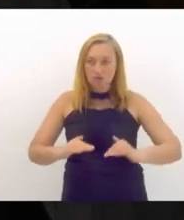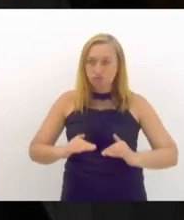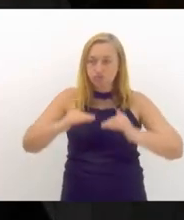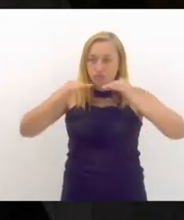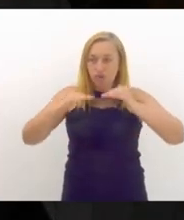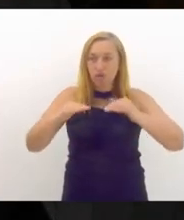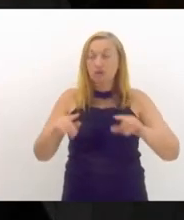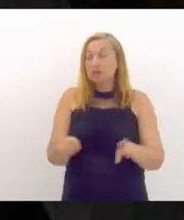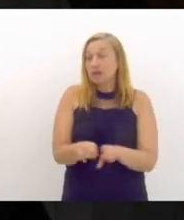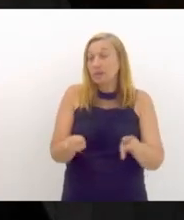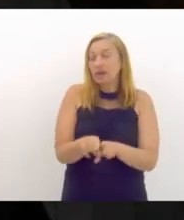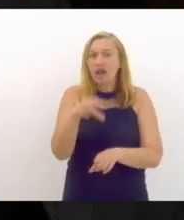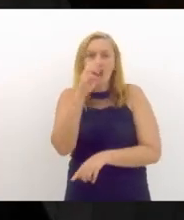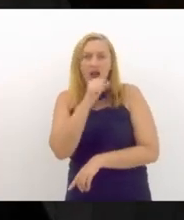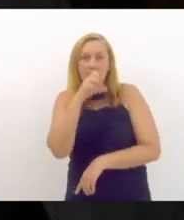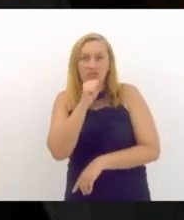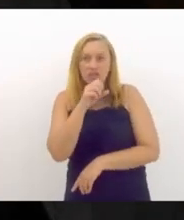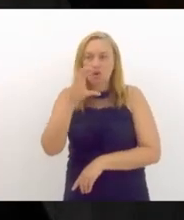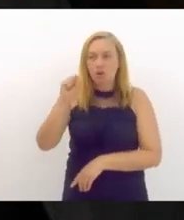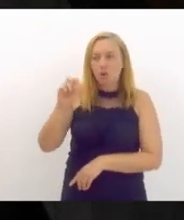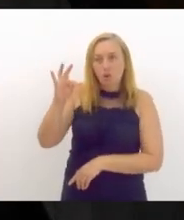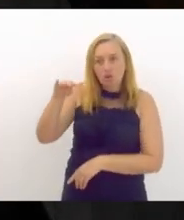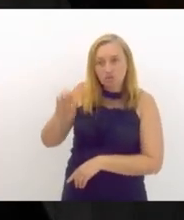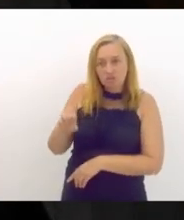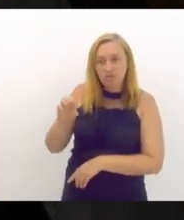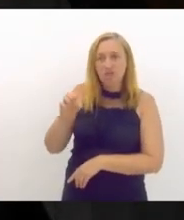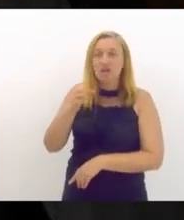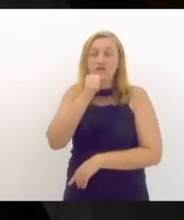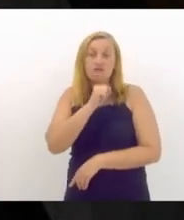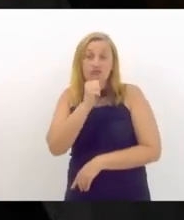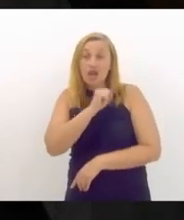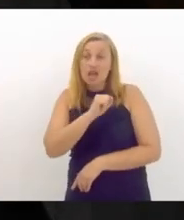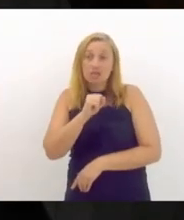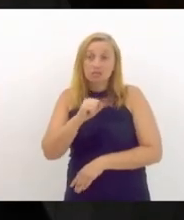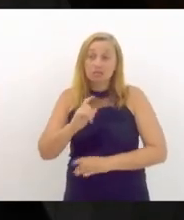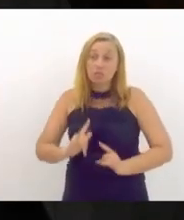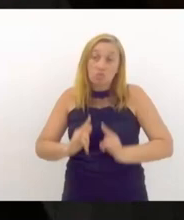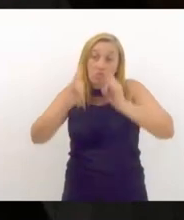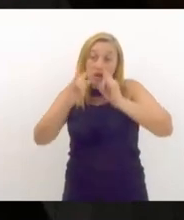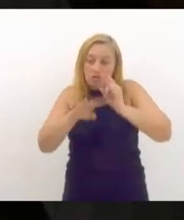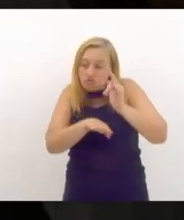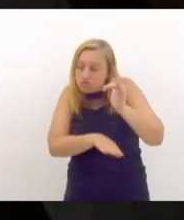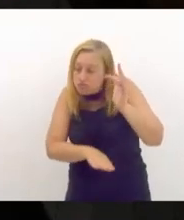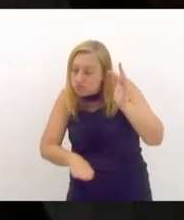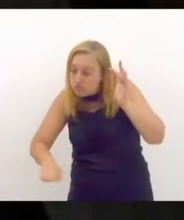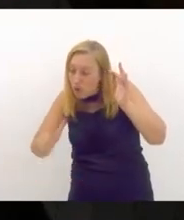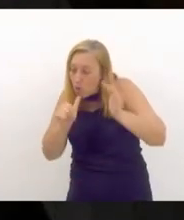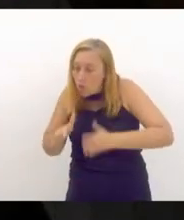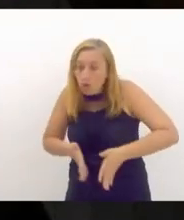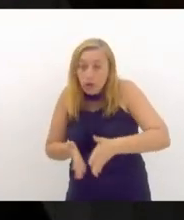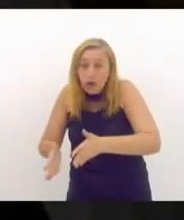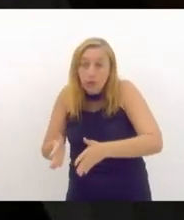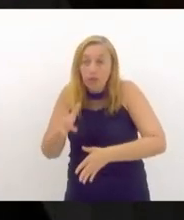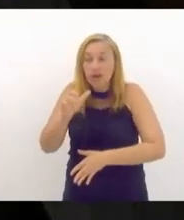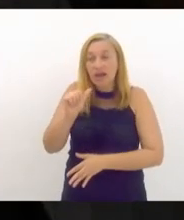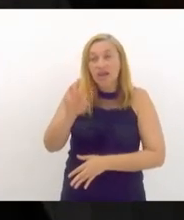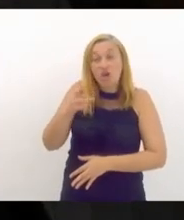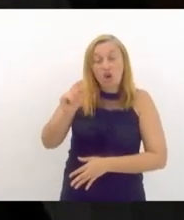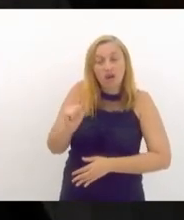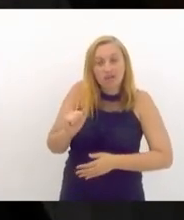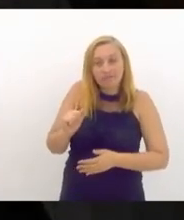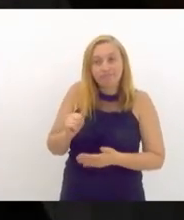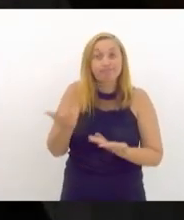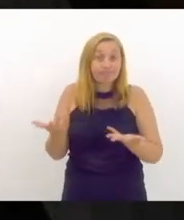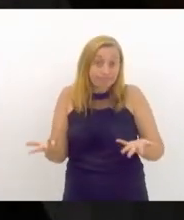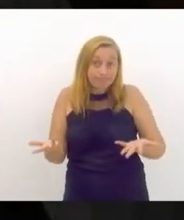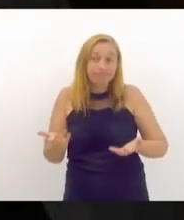Laranjeiras, Corme Velho, debaixo ali dos lados, debaixo dos prédios, etc., passa o rio, o rio Carioca, que